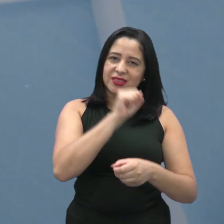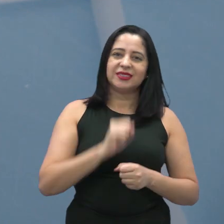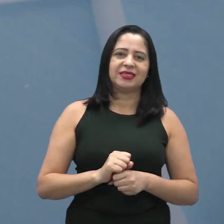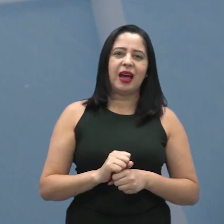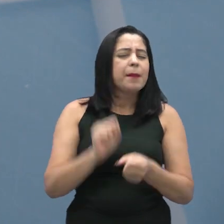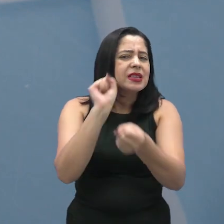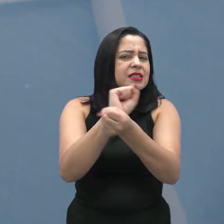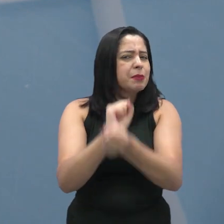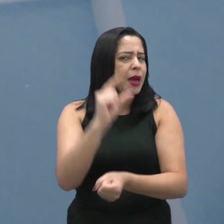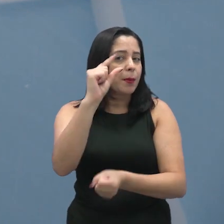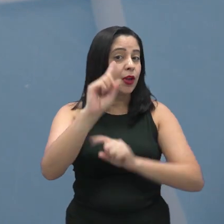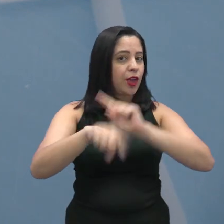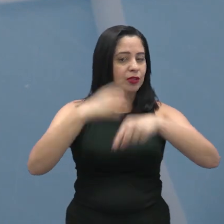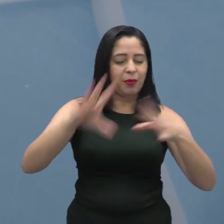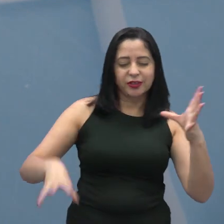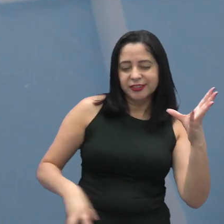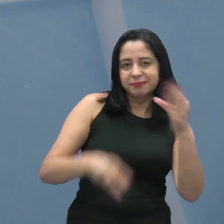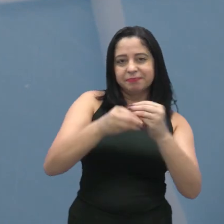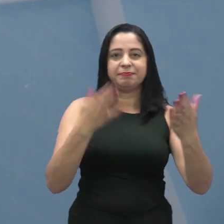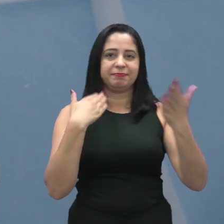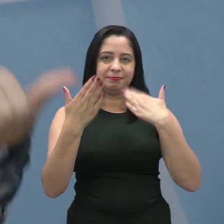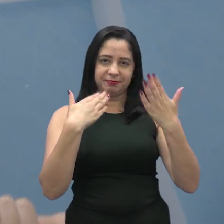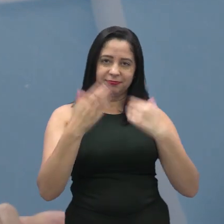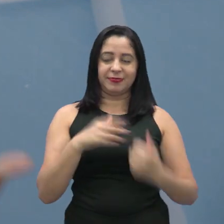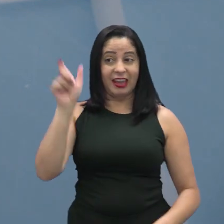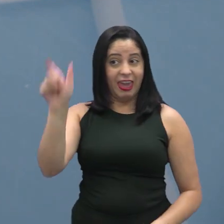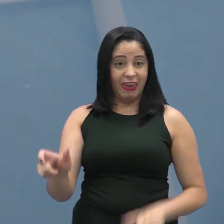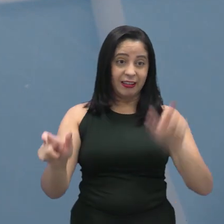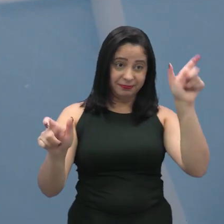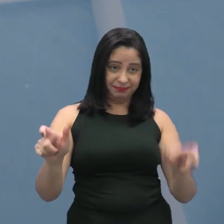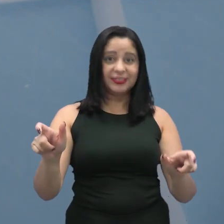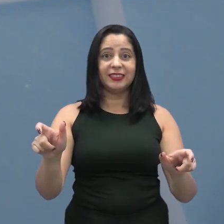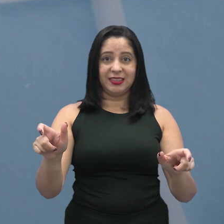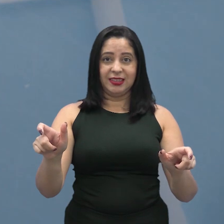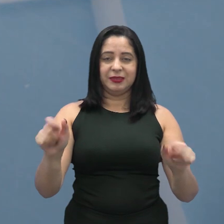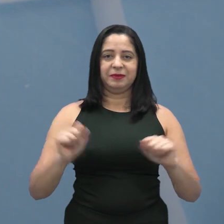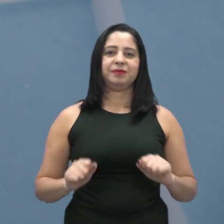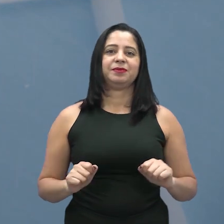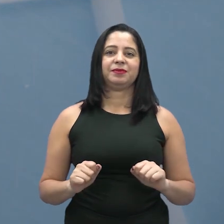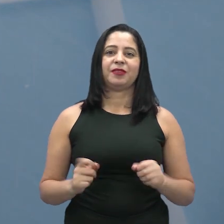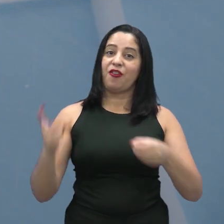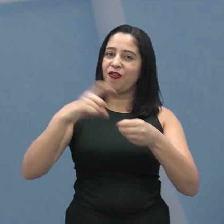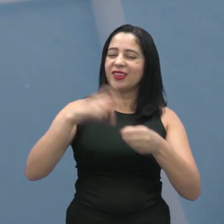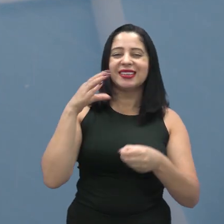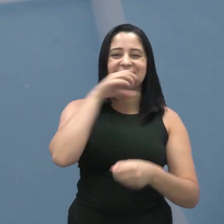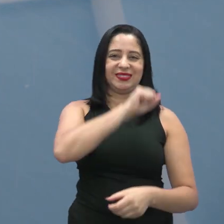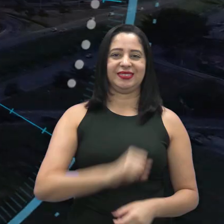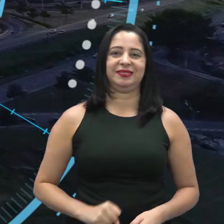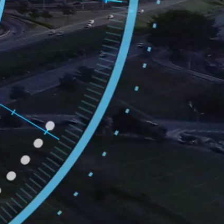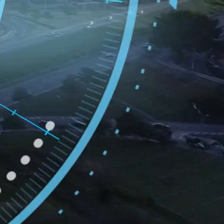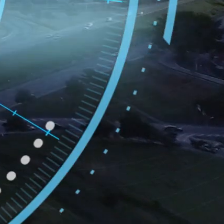gente volta para concluir aqui esse bate-papo com o Edson, com o José e também com o Bruno. Voltamos já.